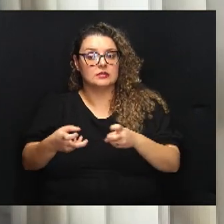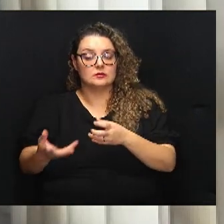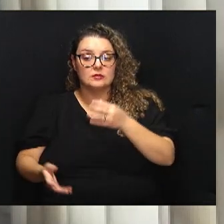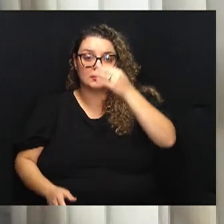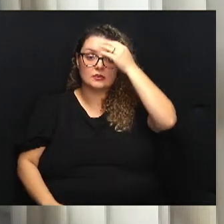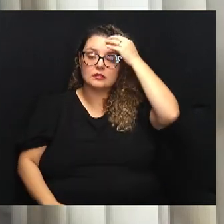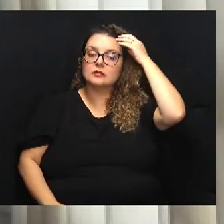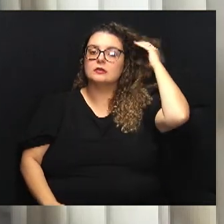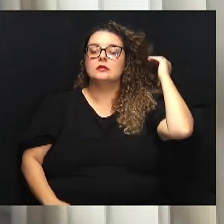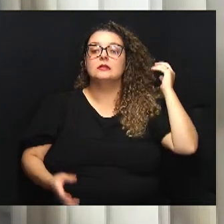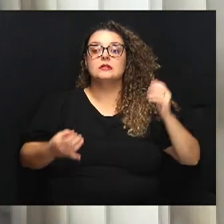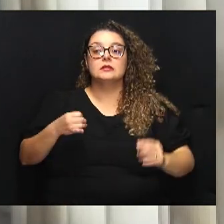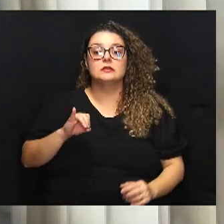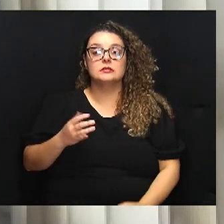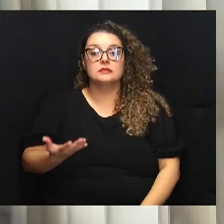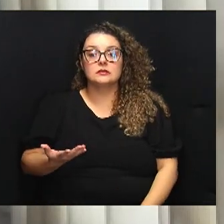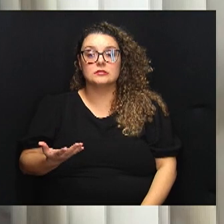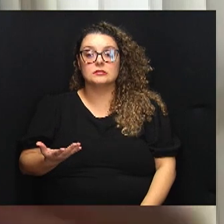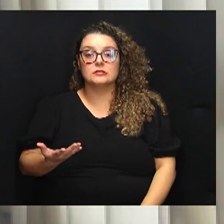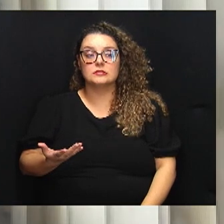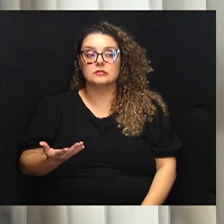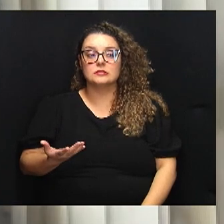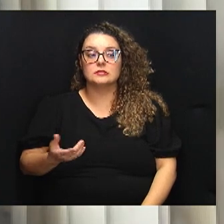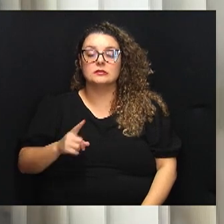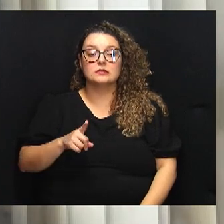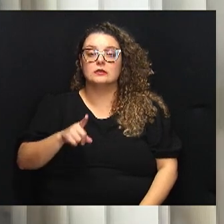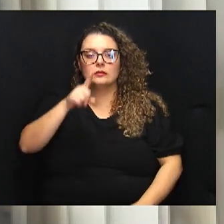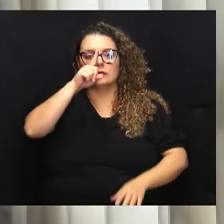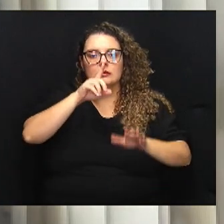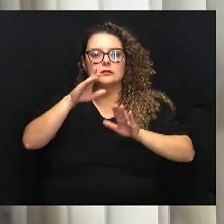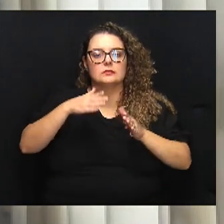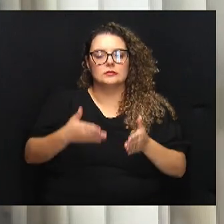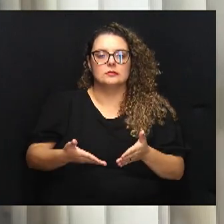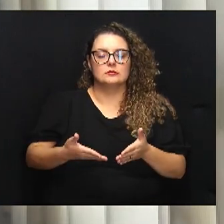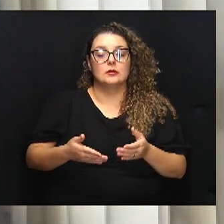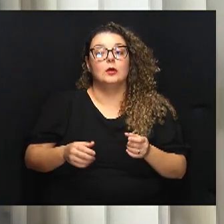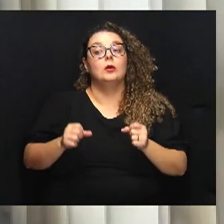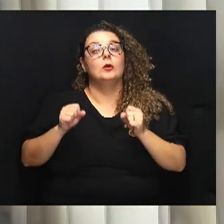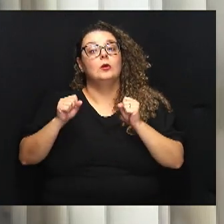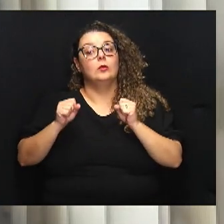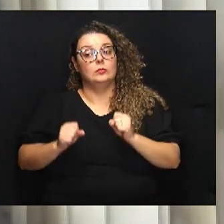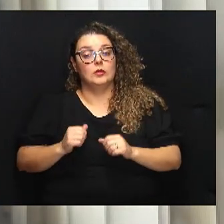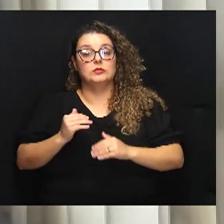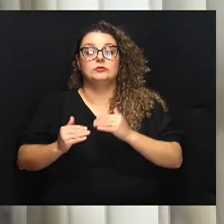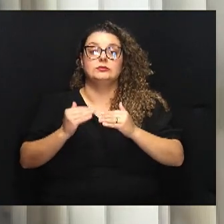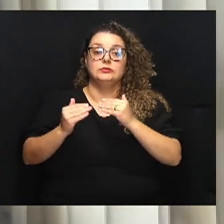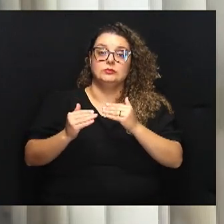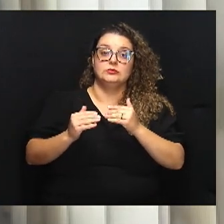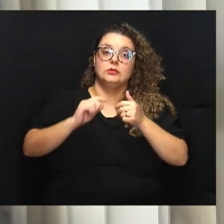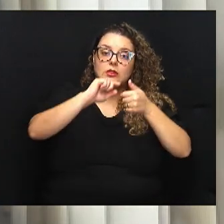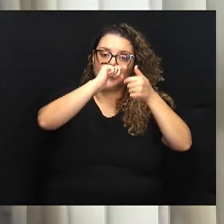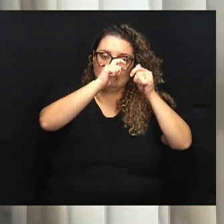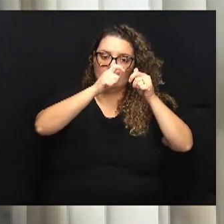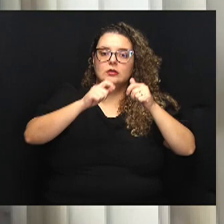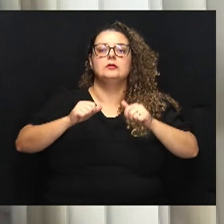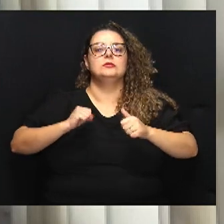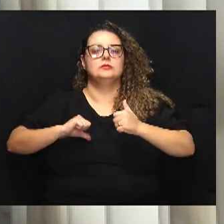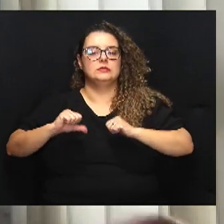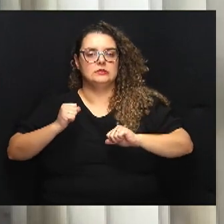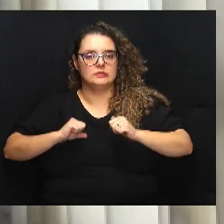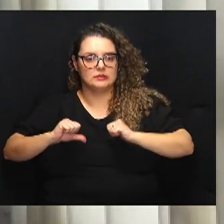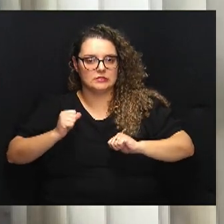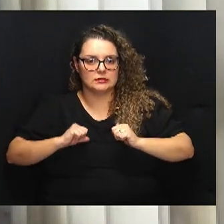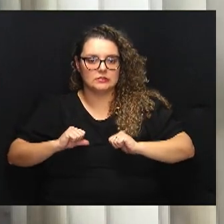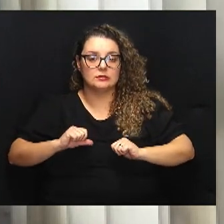não for realmente tomado esse cuidado, pode se desenvolver um transtorno de ansiedade, o que